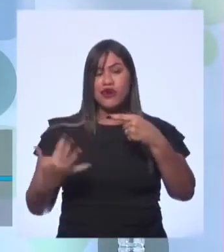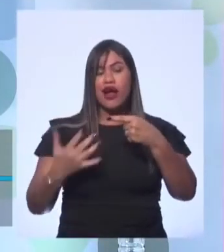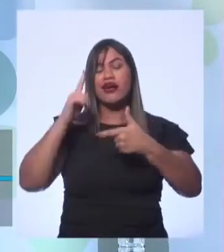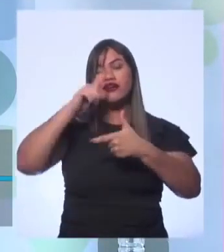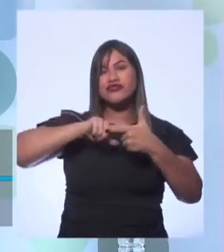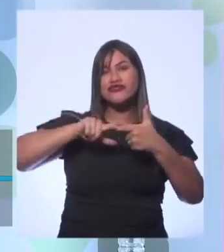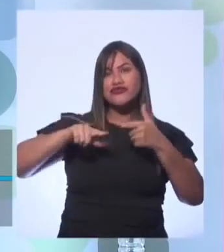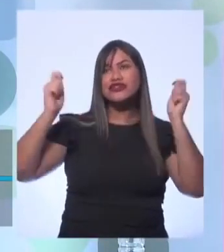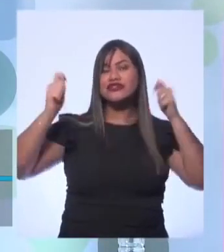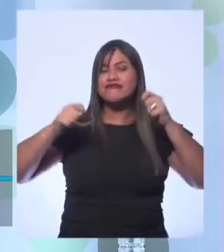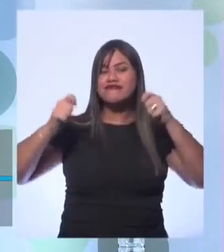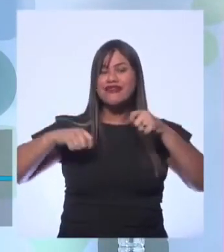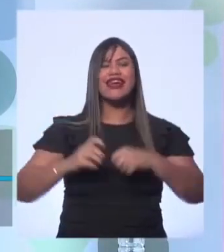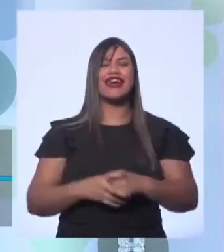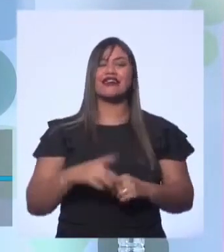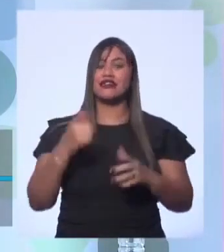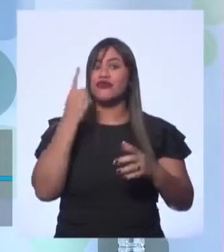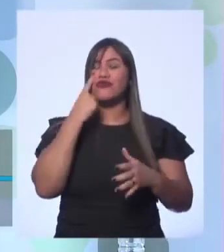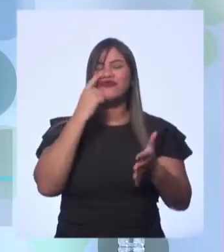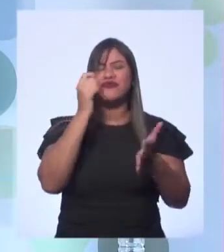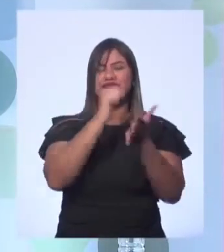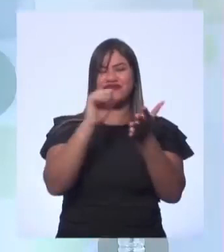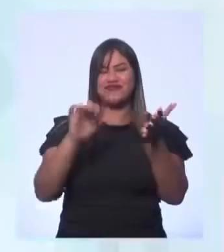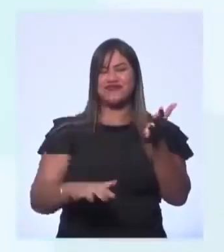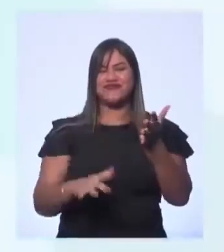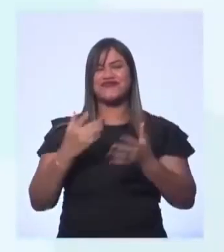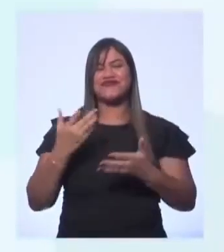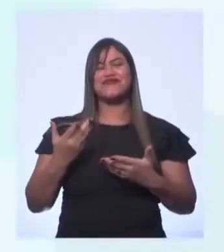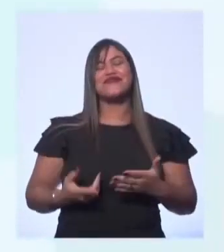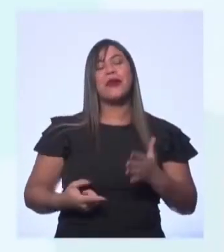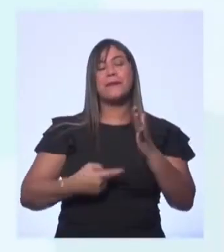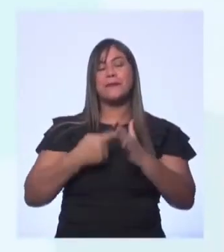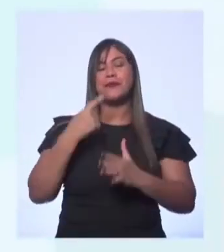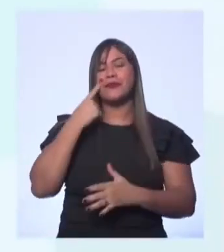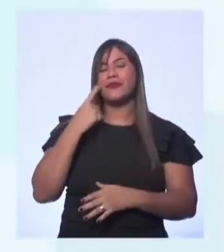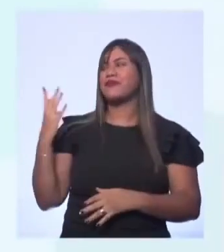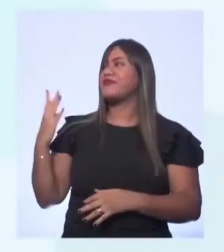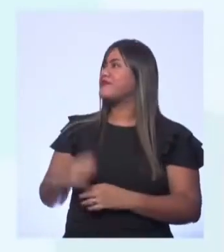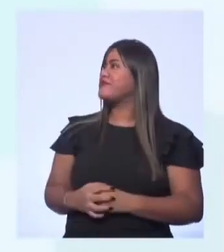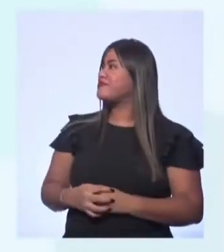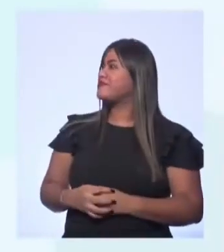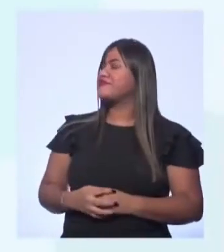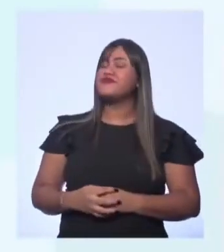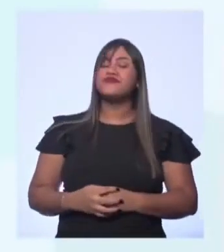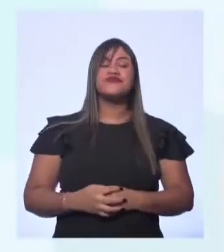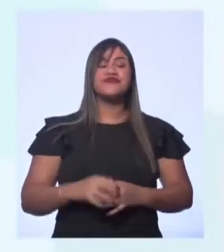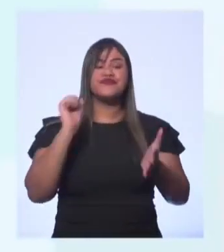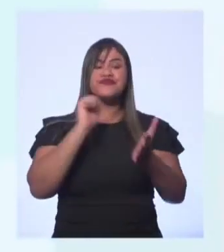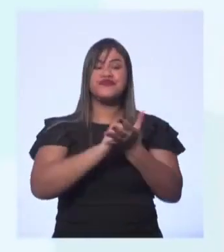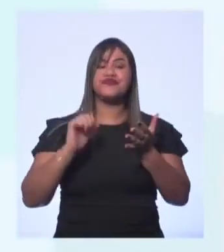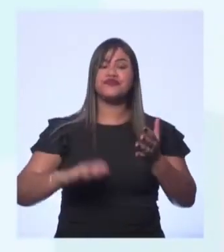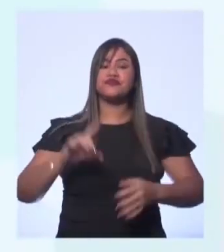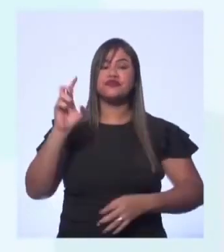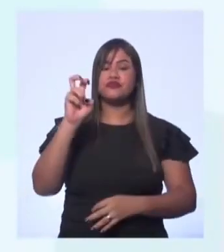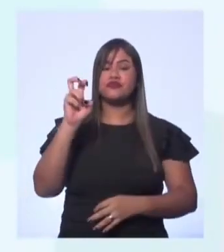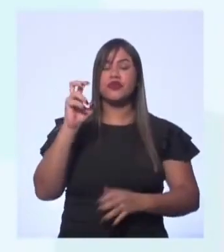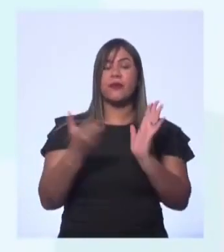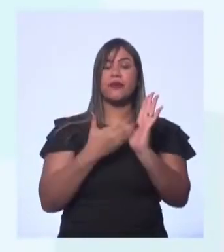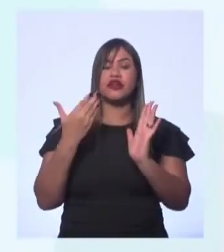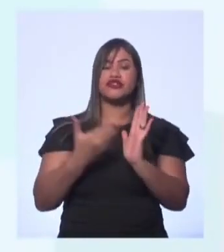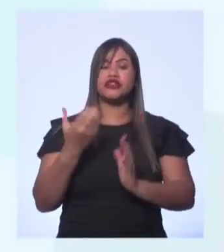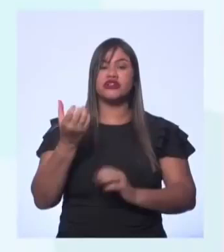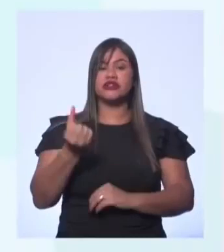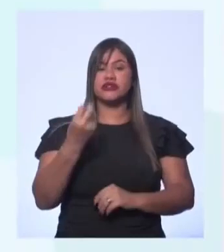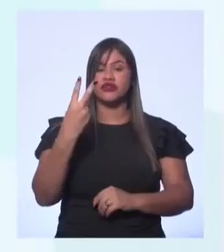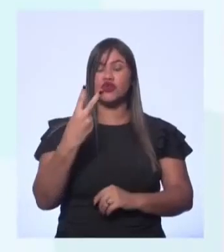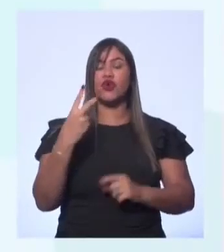Acho que eu estou lembrando. Então, vamos para uma atividade? Vamos lá. Primeira atividade de hoje. Atividade 5, lá da página 62. Peguei um exercício